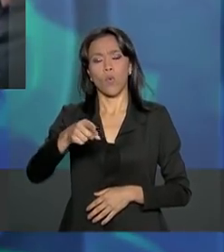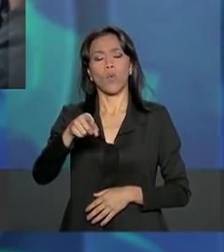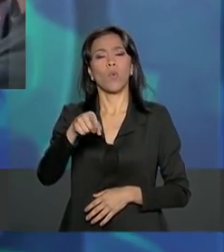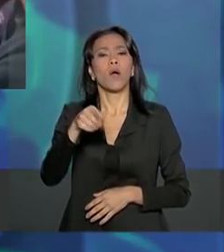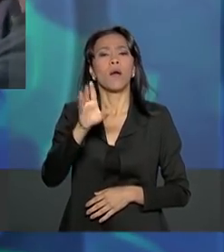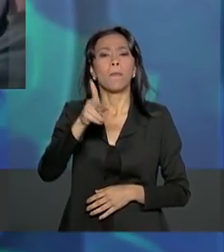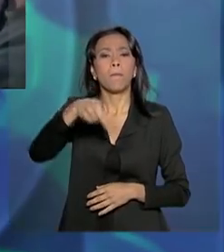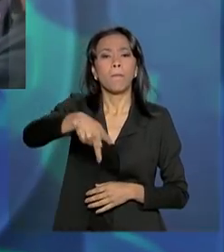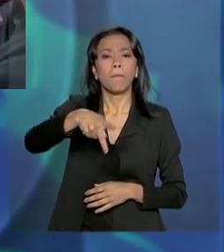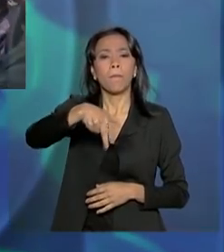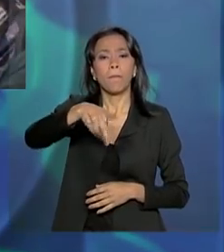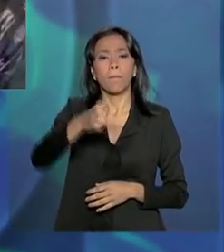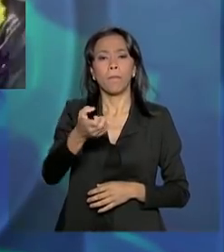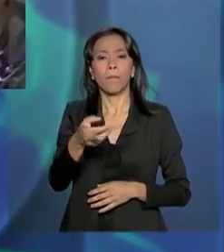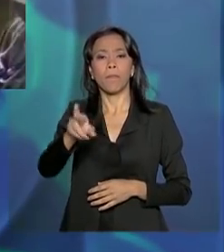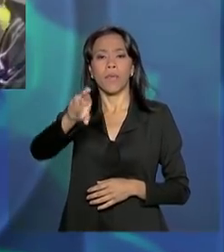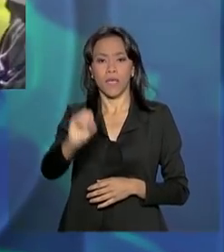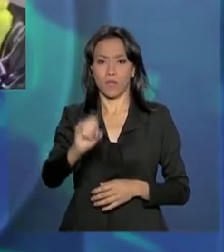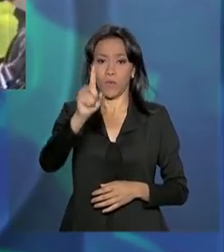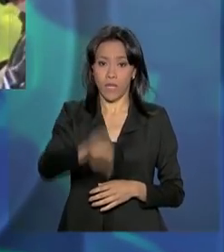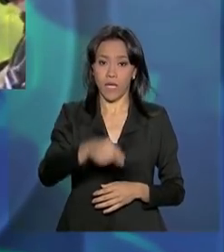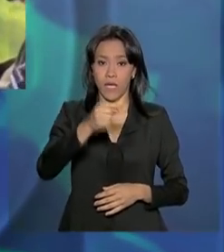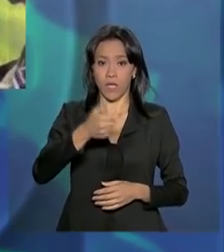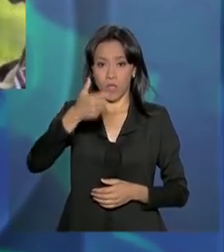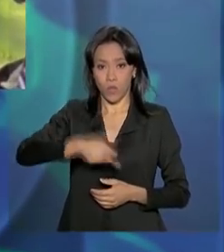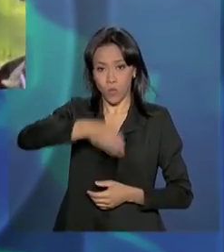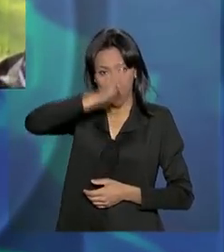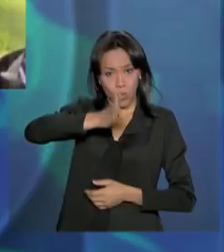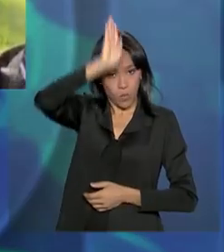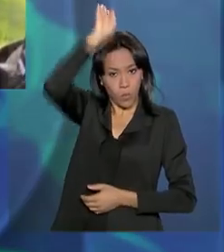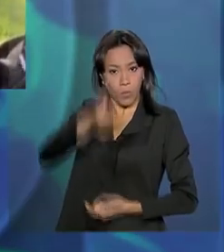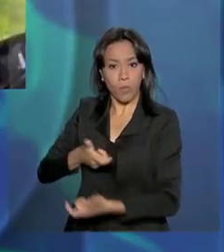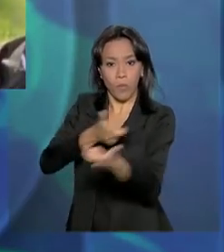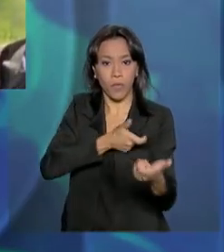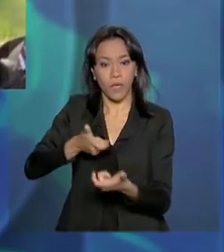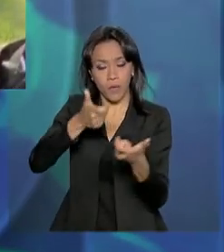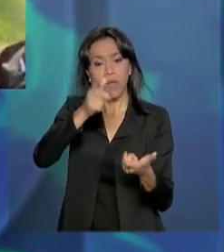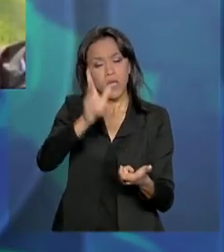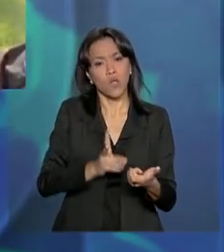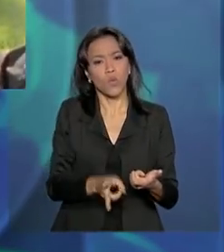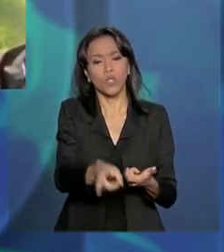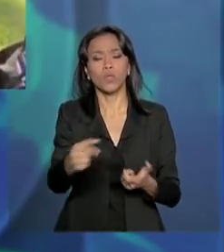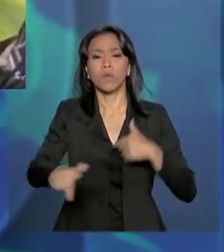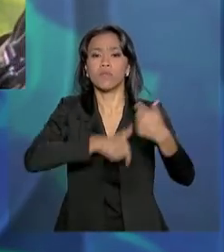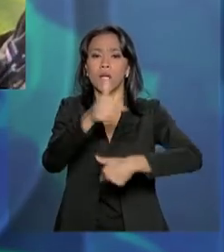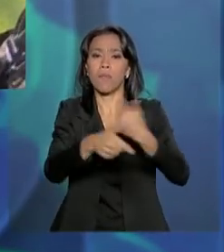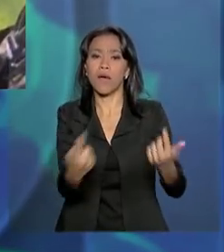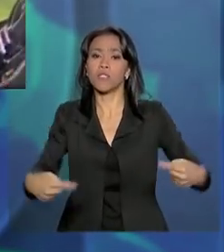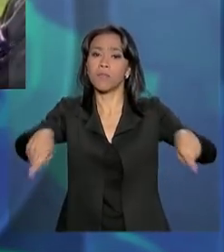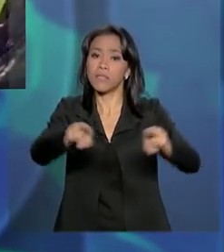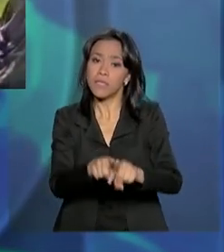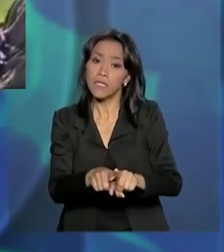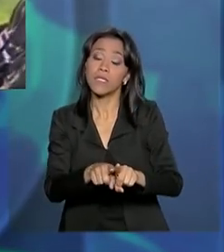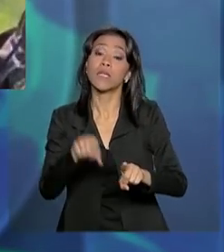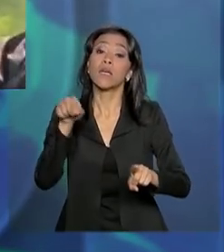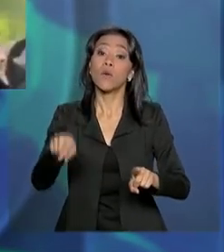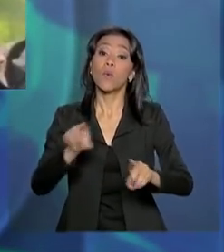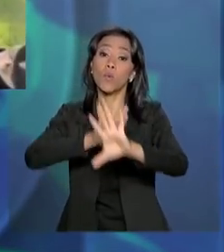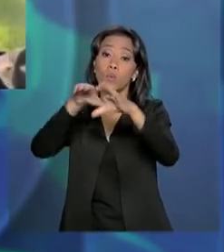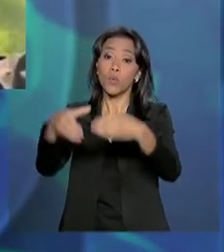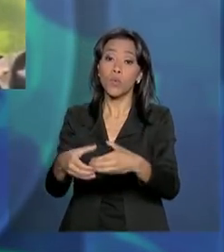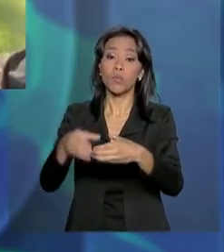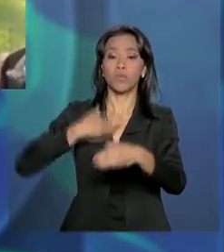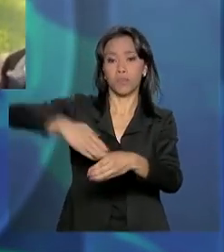de Bombeiros. Ele afirmou que continuou hoje o trabalho em parceria com a equipe de militares que veio de